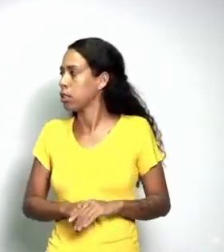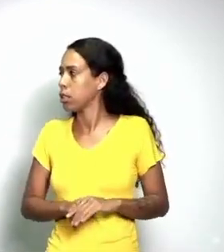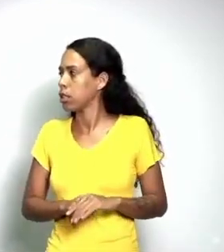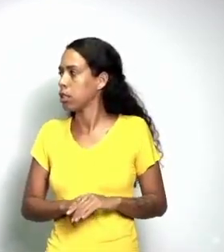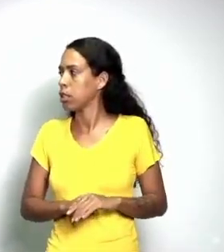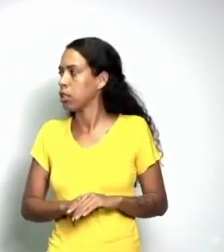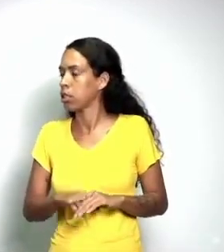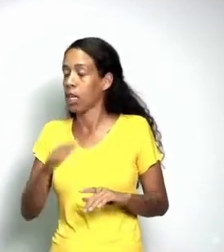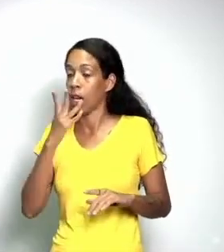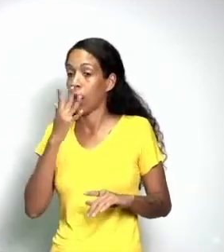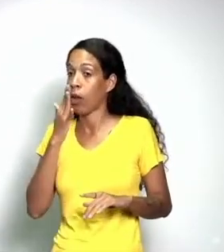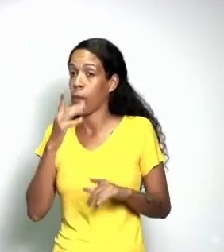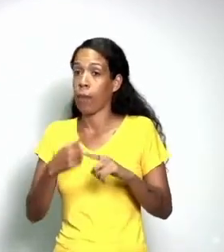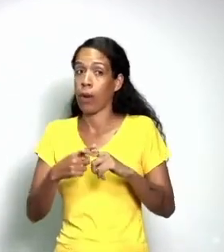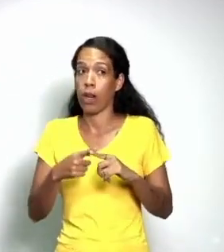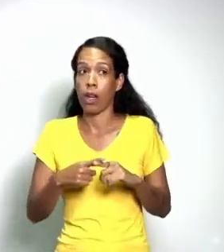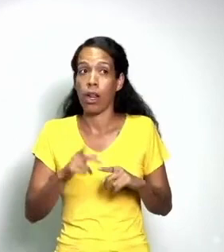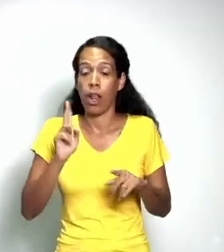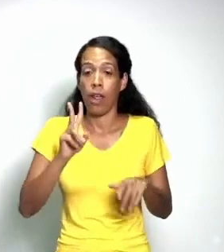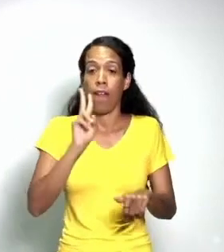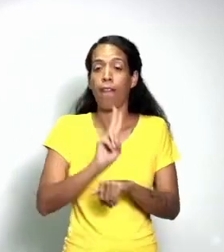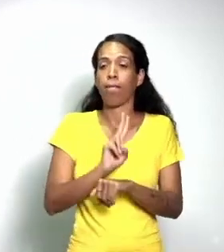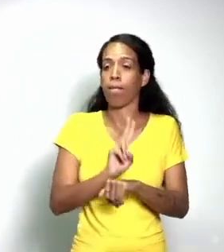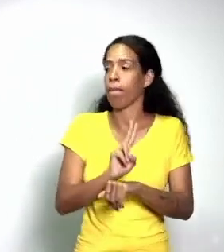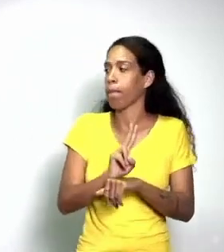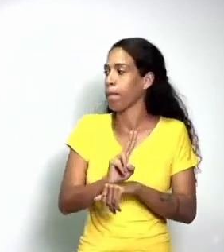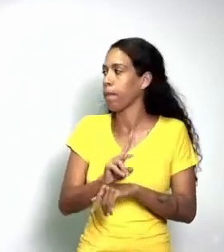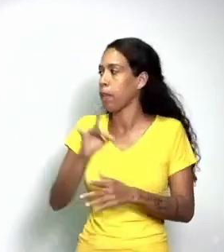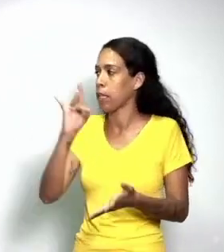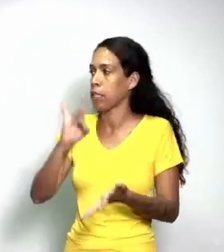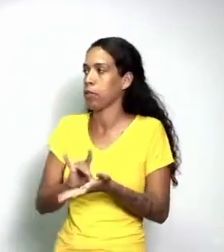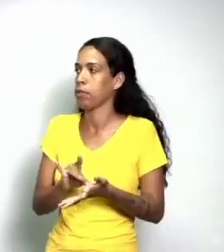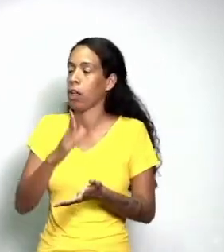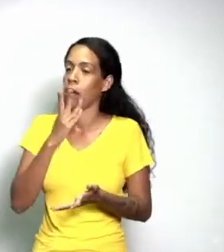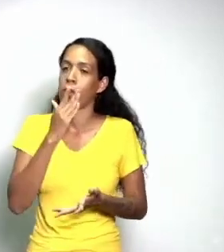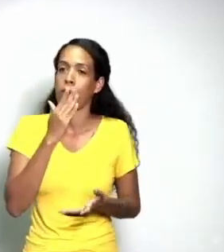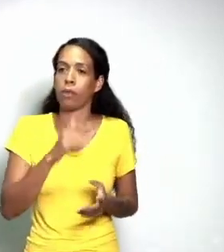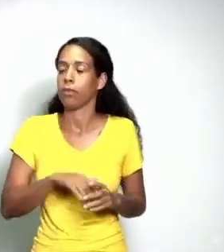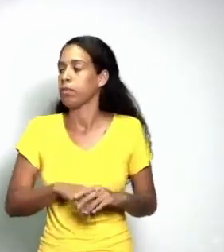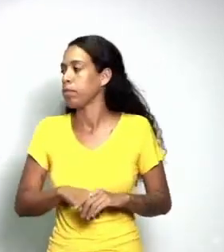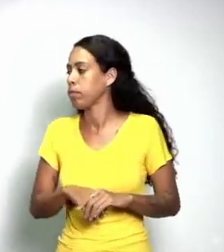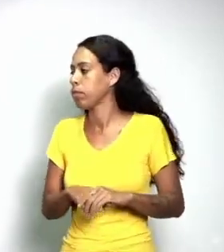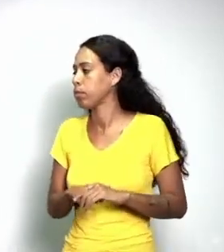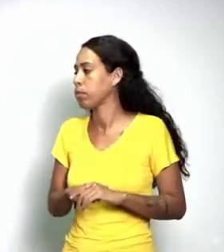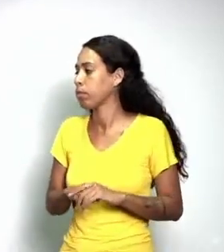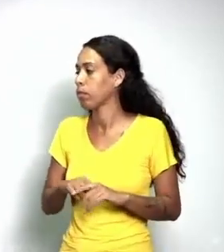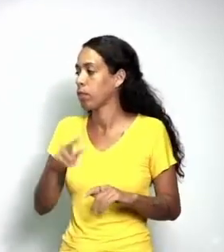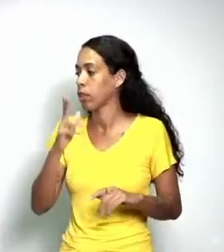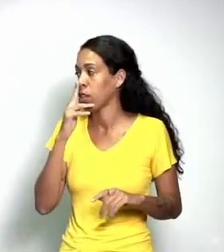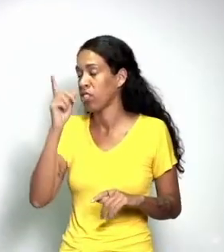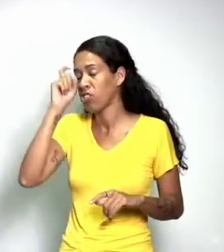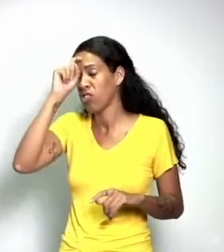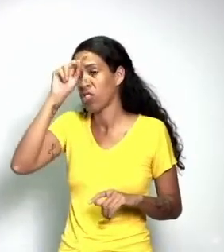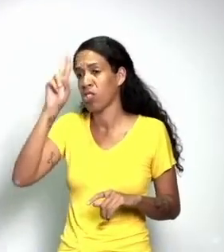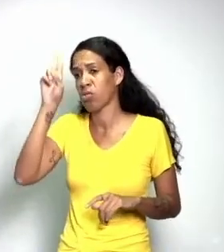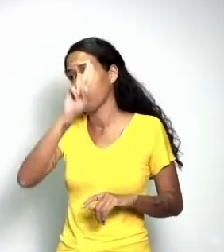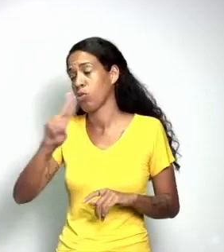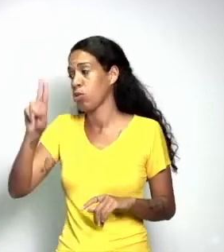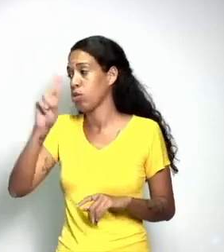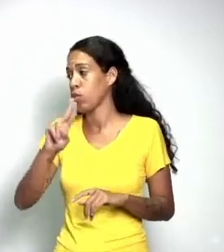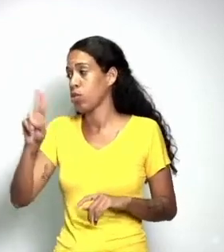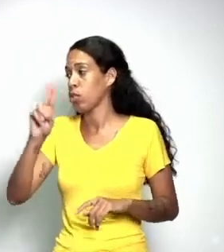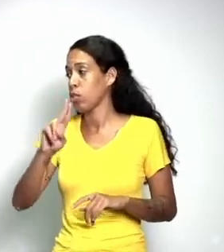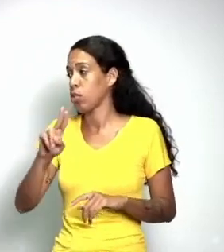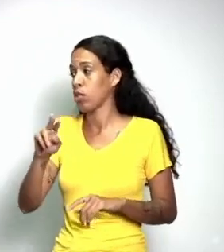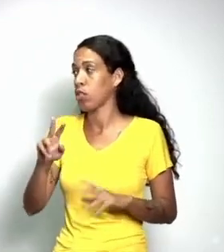na tabela de cor, porque a ideia é que a gente mantenha ao máximo a precisão daquelas cores. Então, eu acho que isso daqui dificilmente seria utilizado como